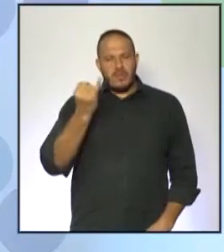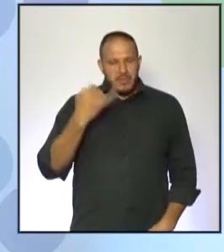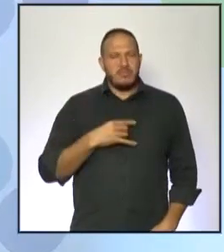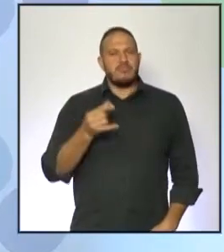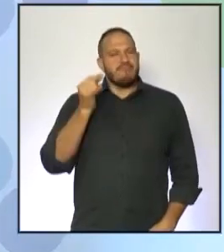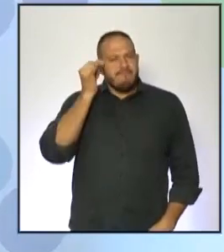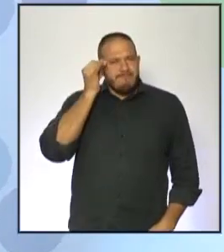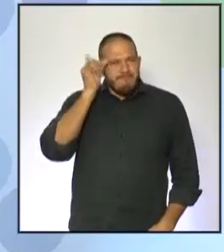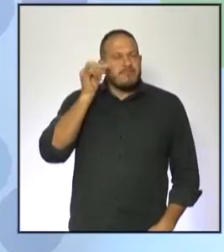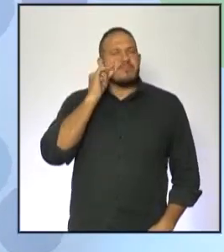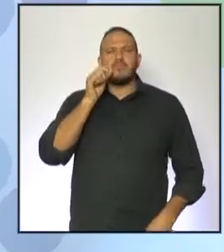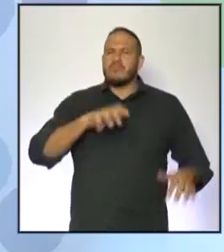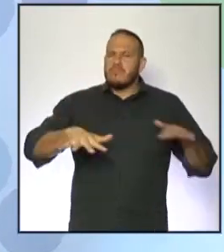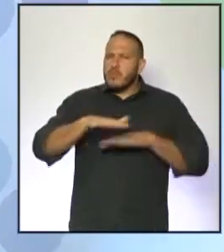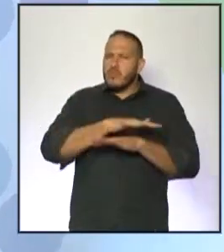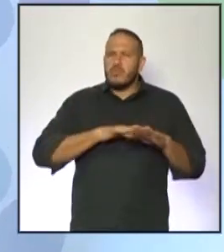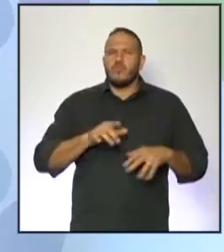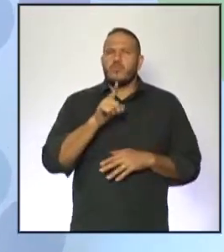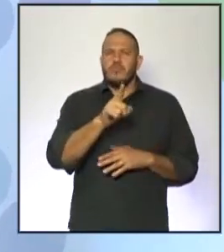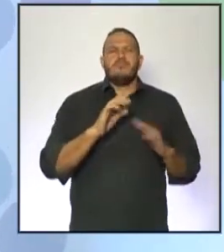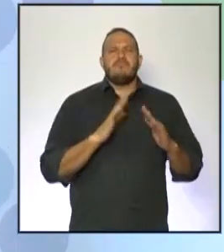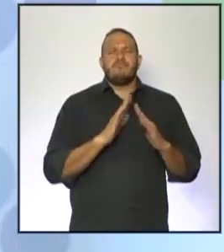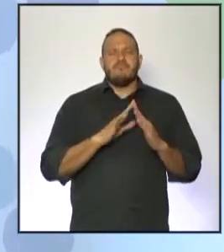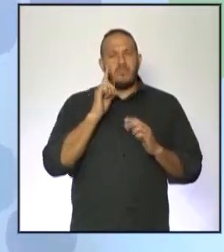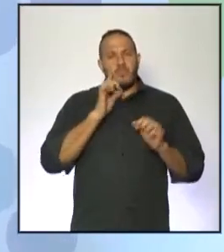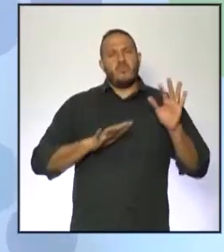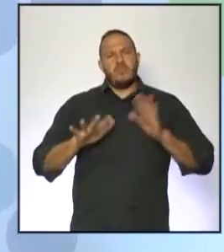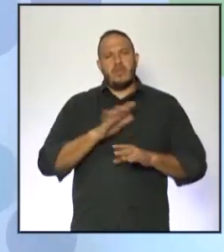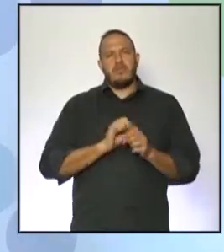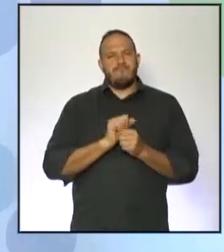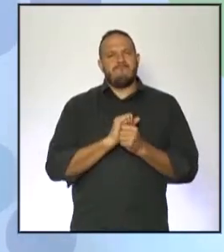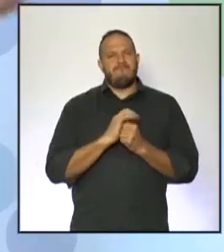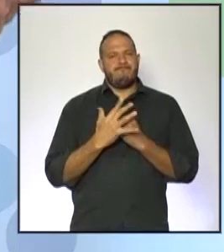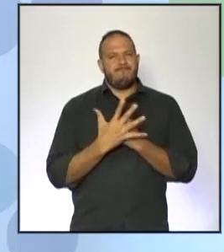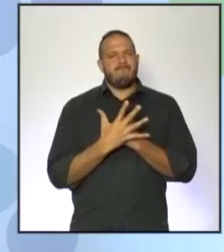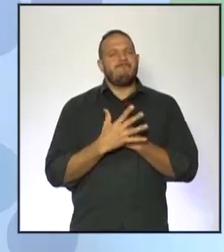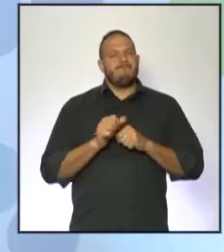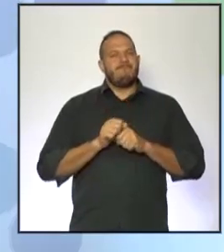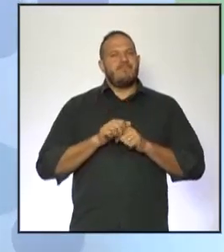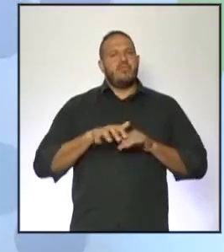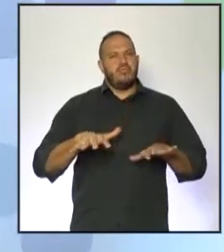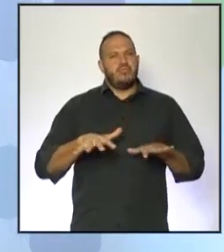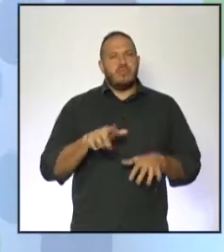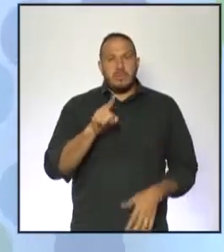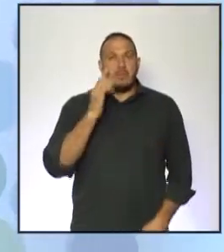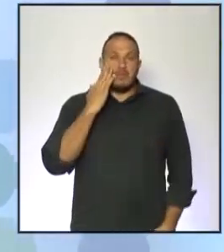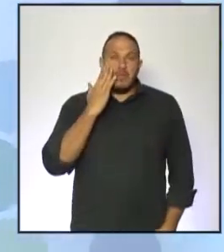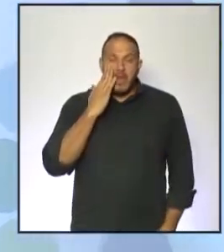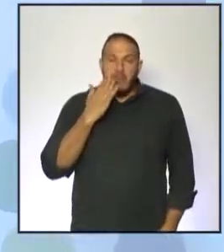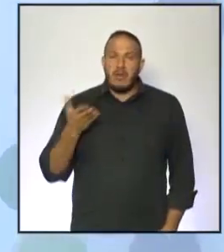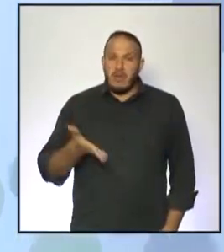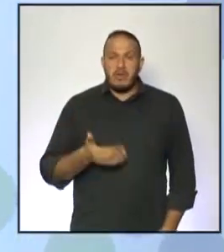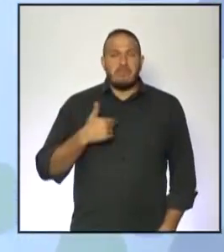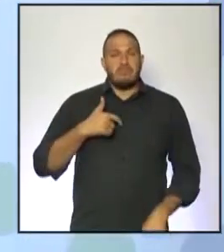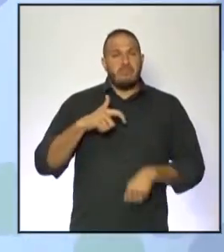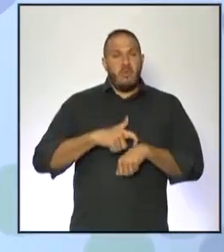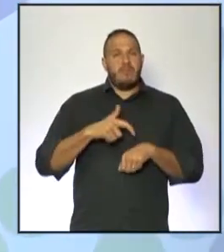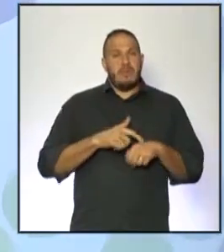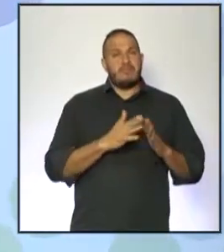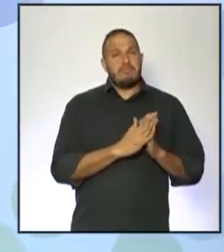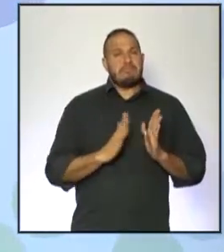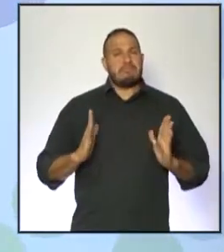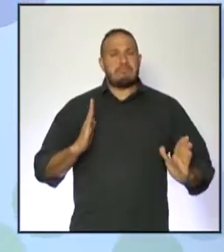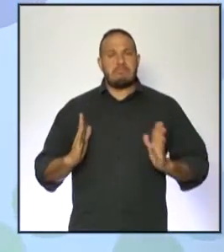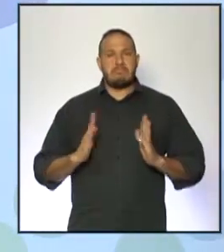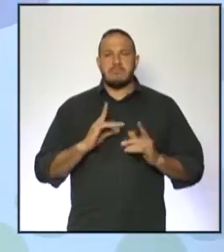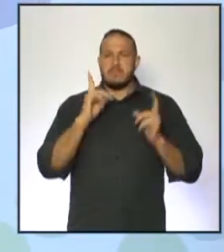a todos em sua casa contra a Covid-19. Como todos sabem, estamos vivendo uma pandemia da